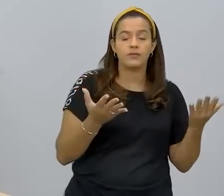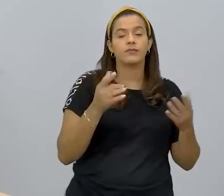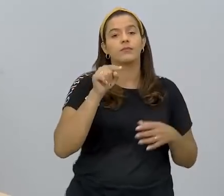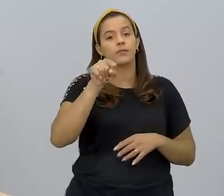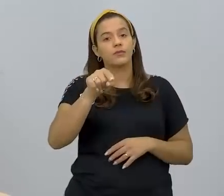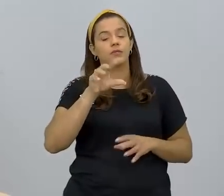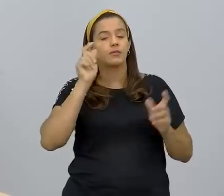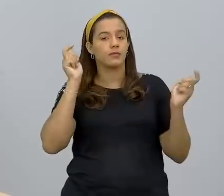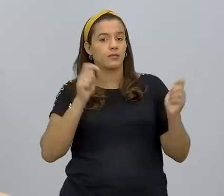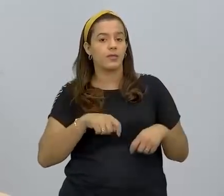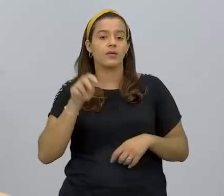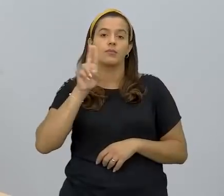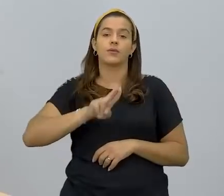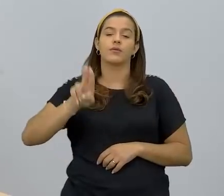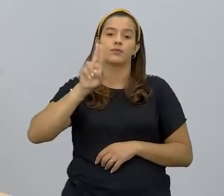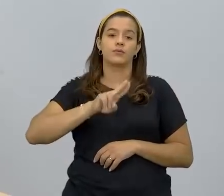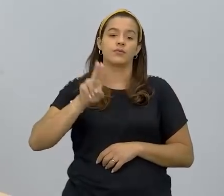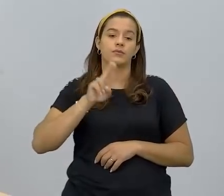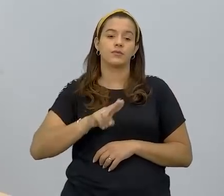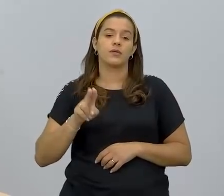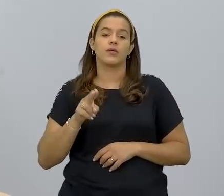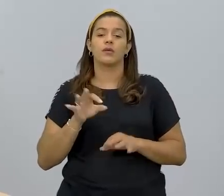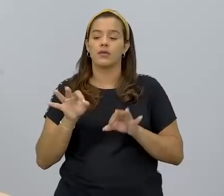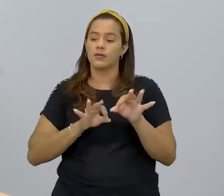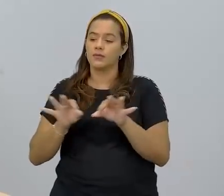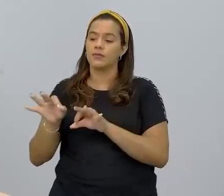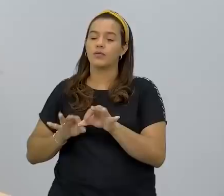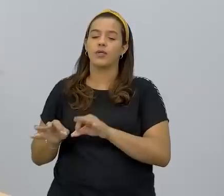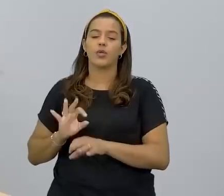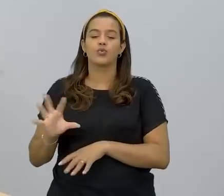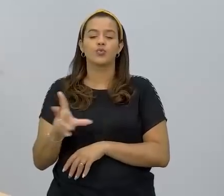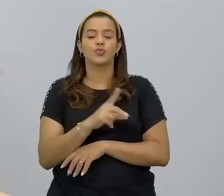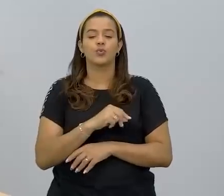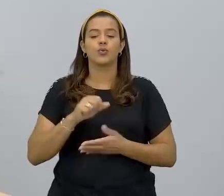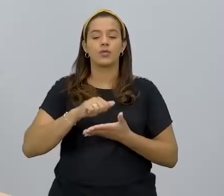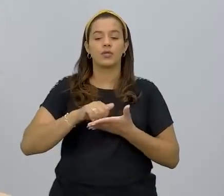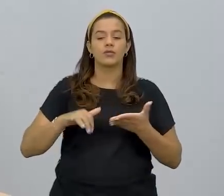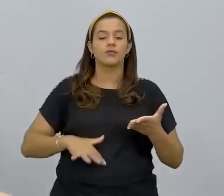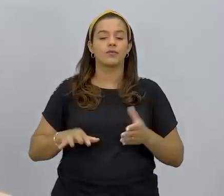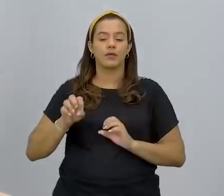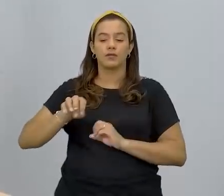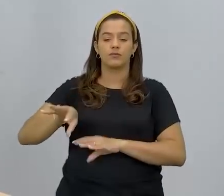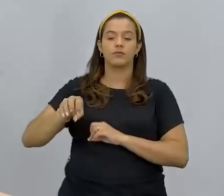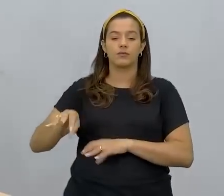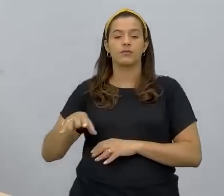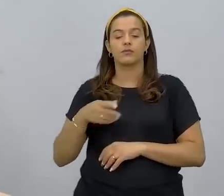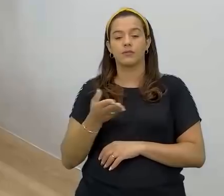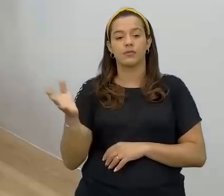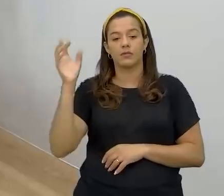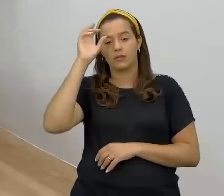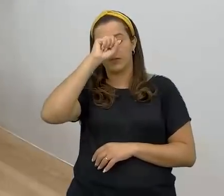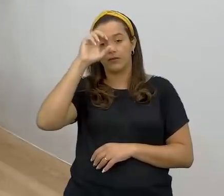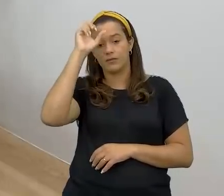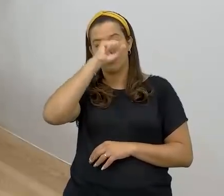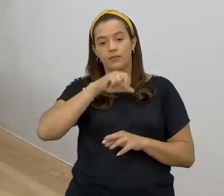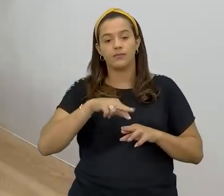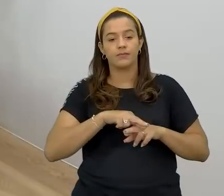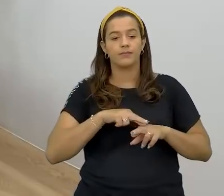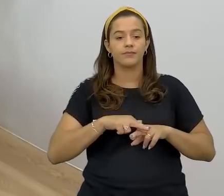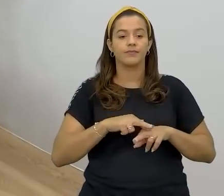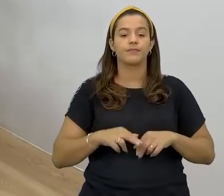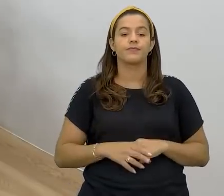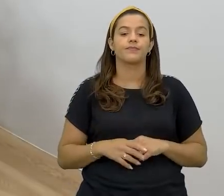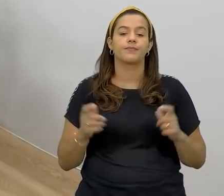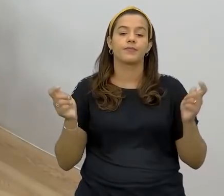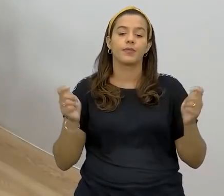para que vocês consigam elaborar todo esse processo de aprendizagem, né, de recuperação da aprendizagem,